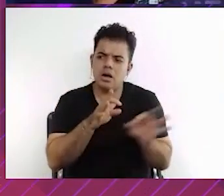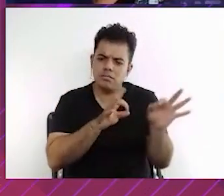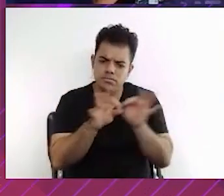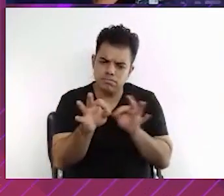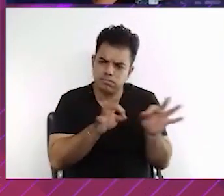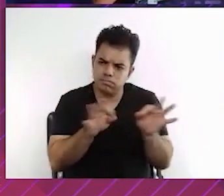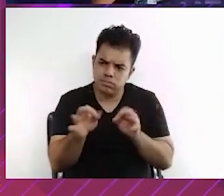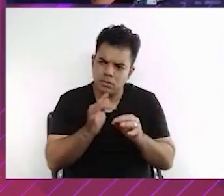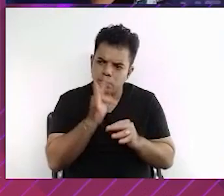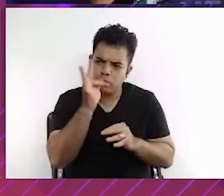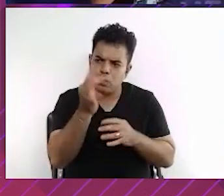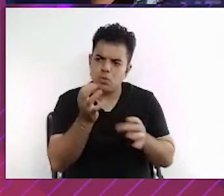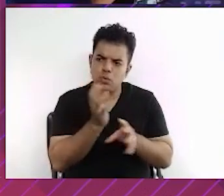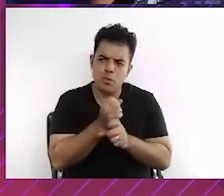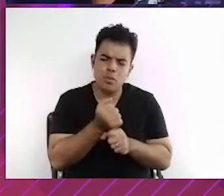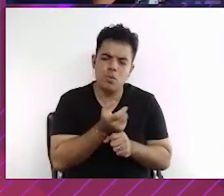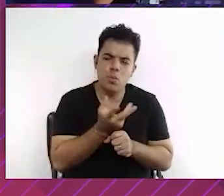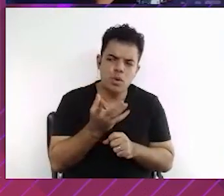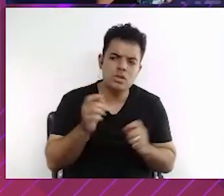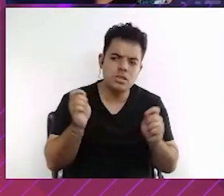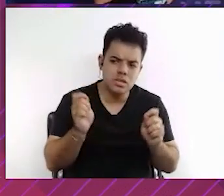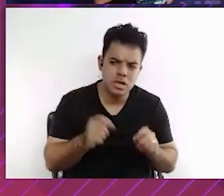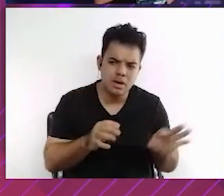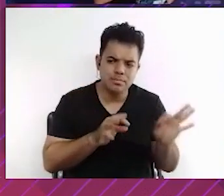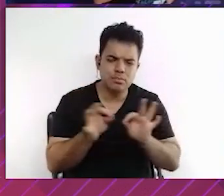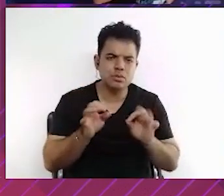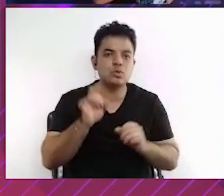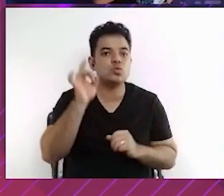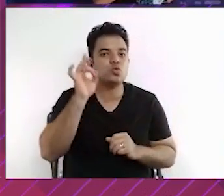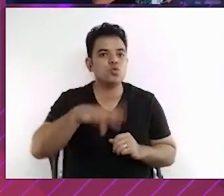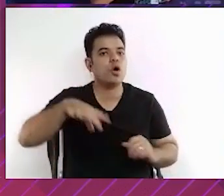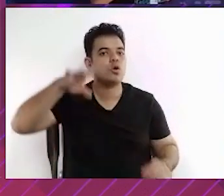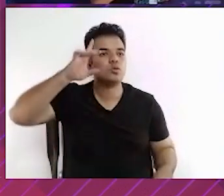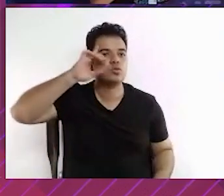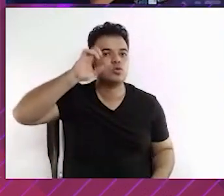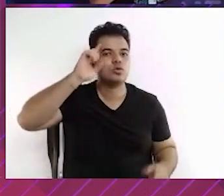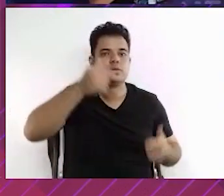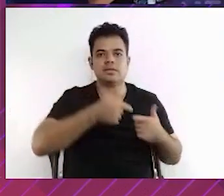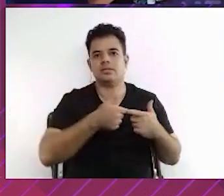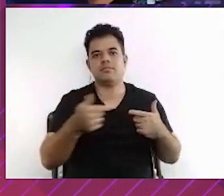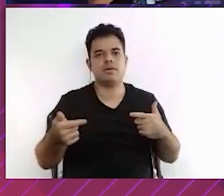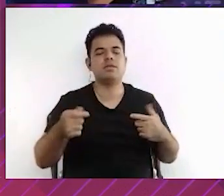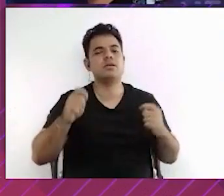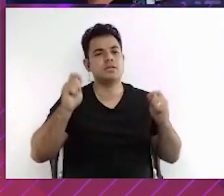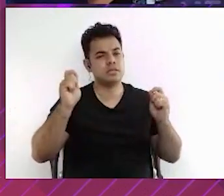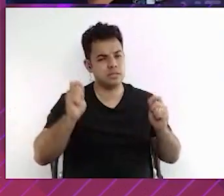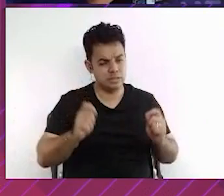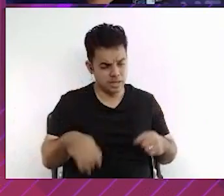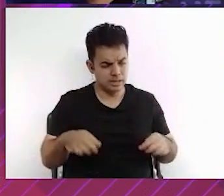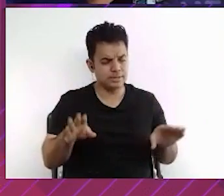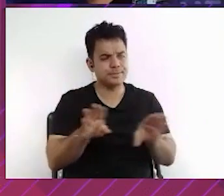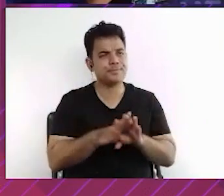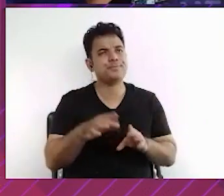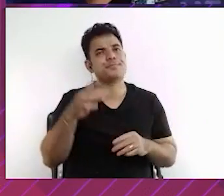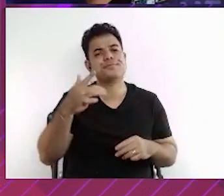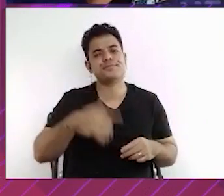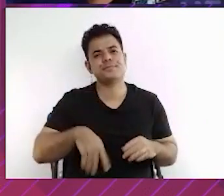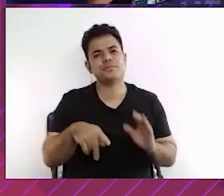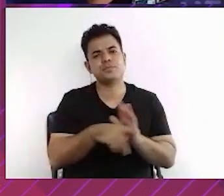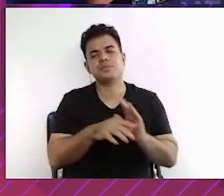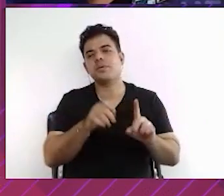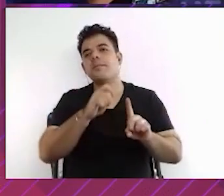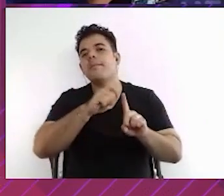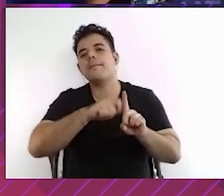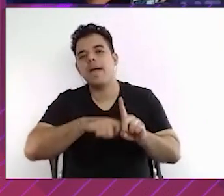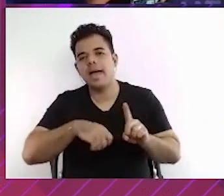E essa sazonalidade, ela não precisa ser só por dia da semana. Ela pode ser também por mês, pode